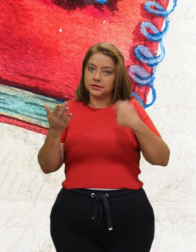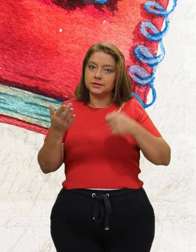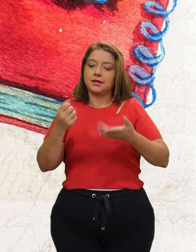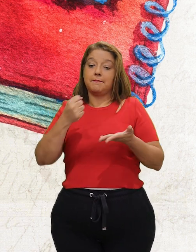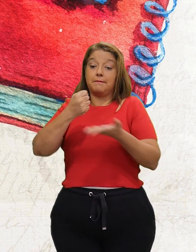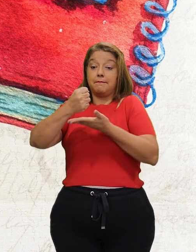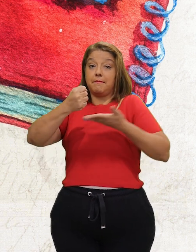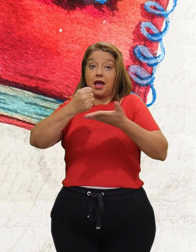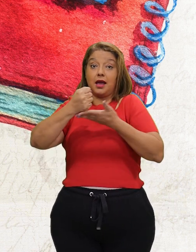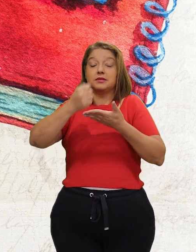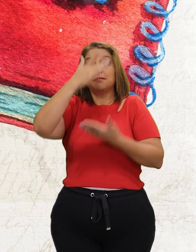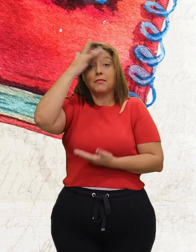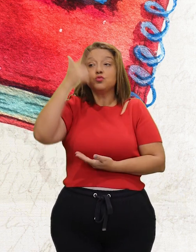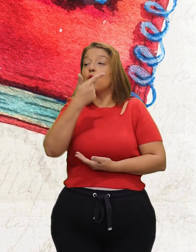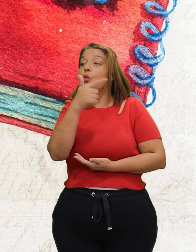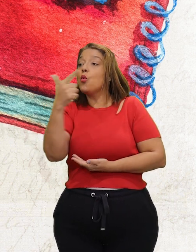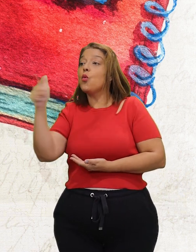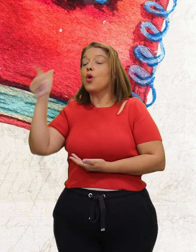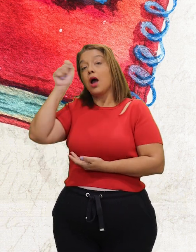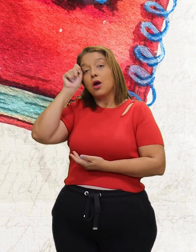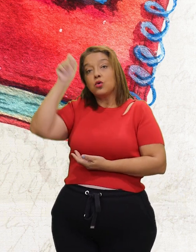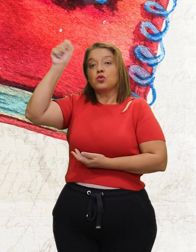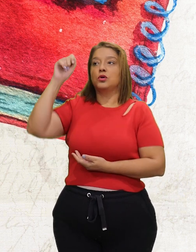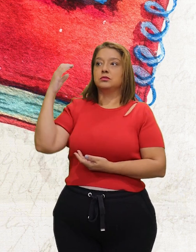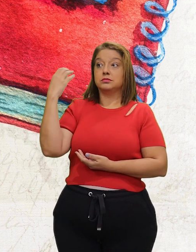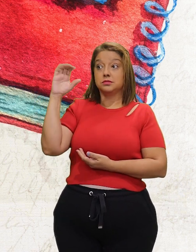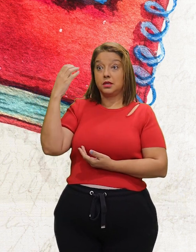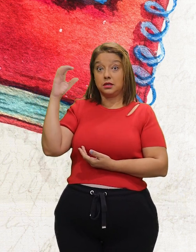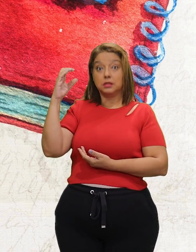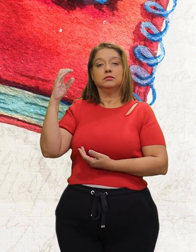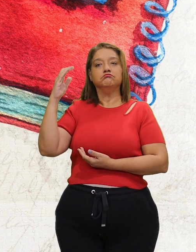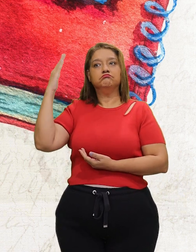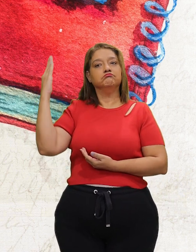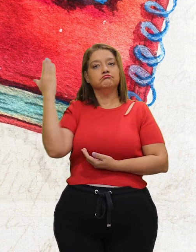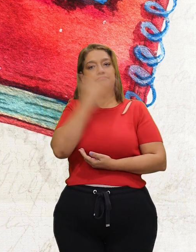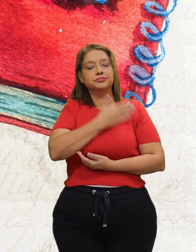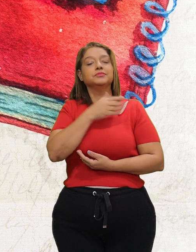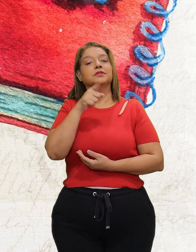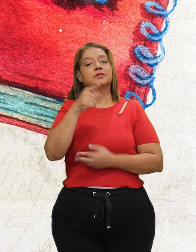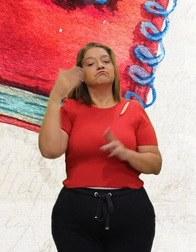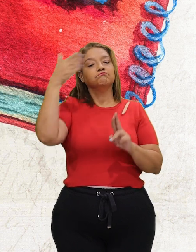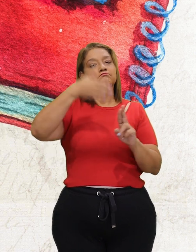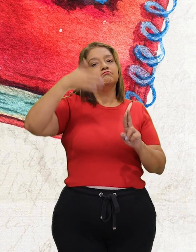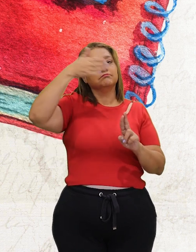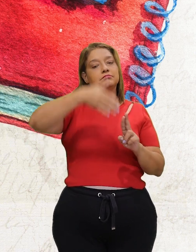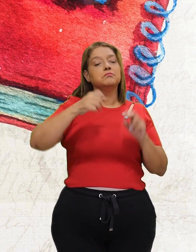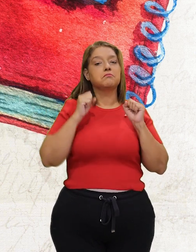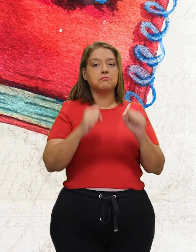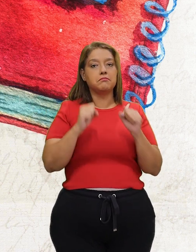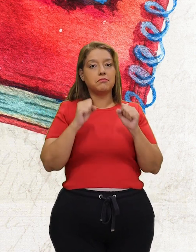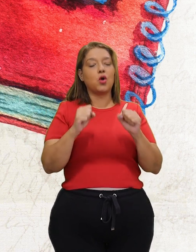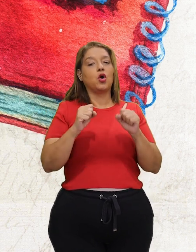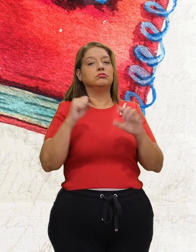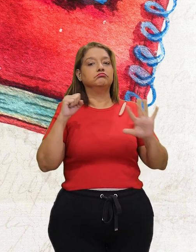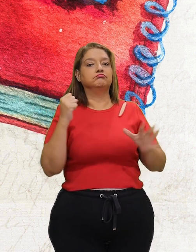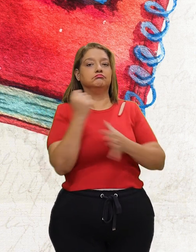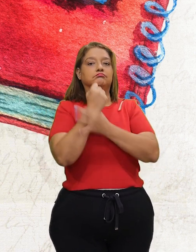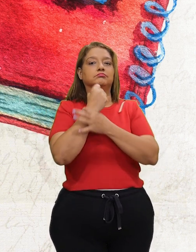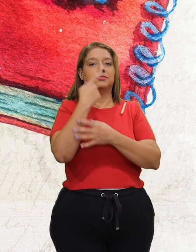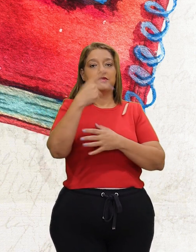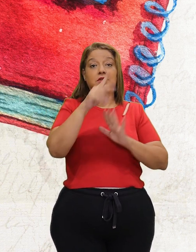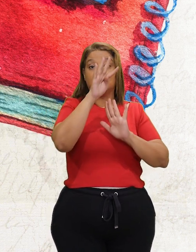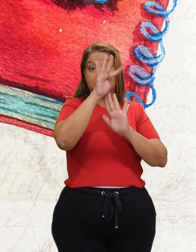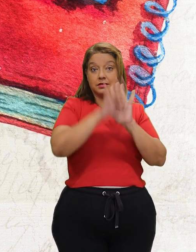feitas com base em outros estudos científicos de preferência, portanto, faça referência a eles, o que vai garantir ao